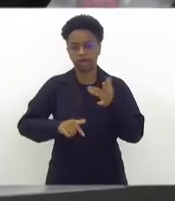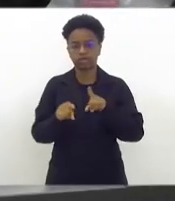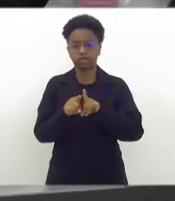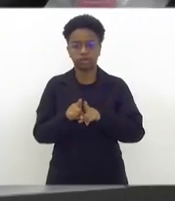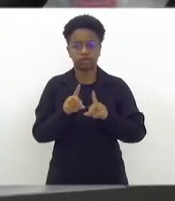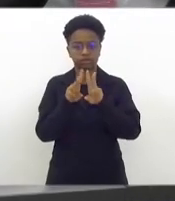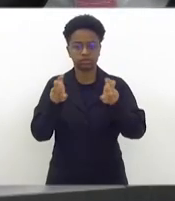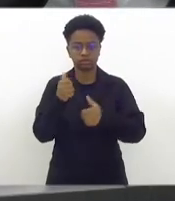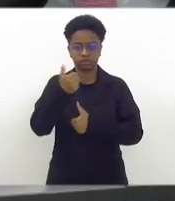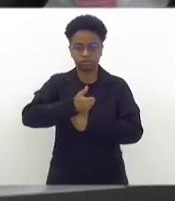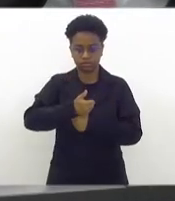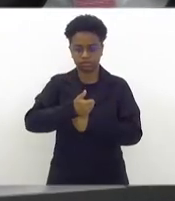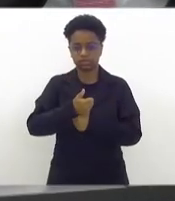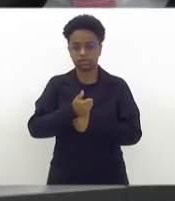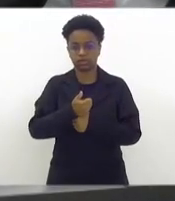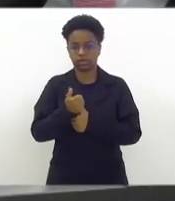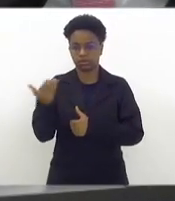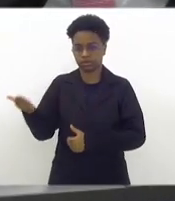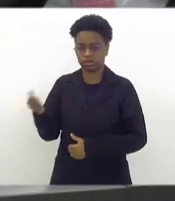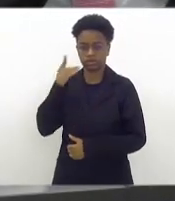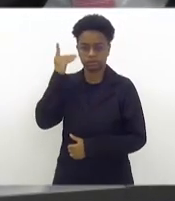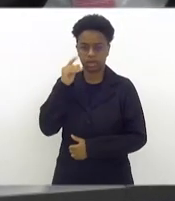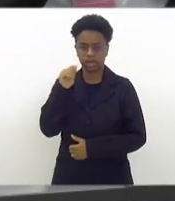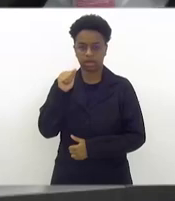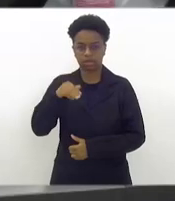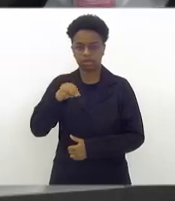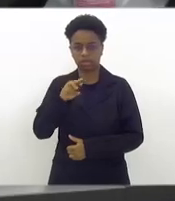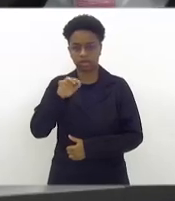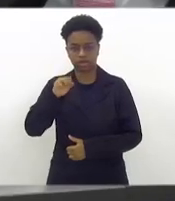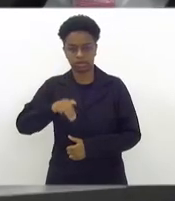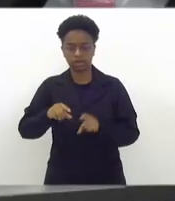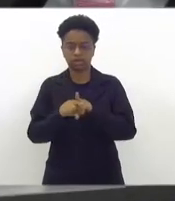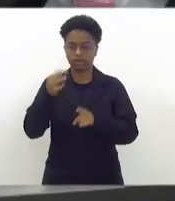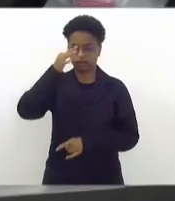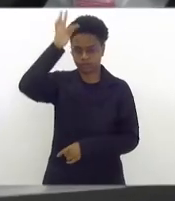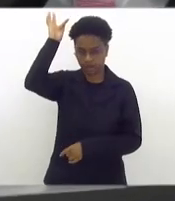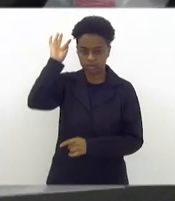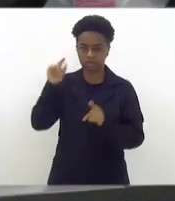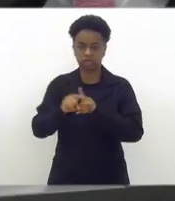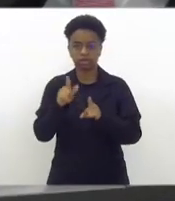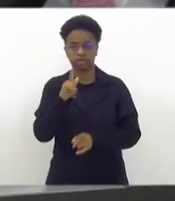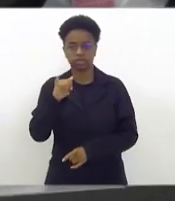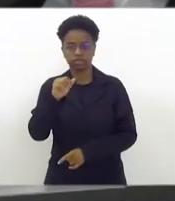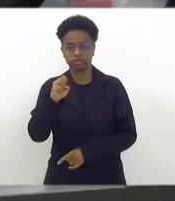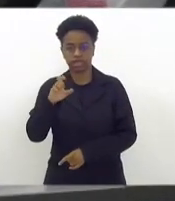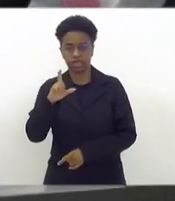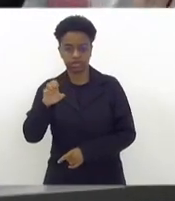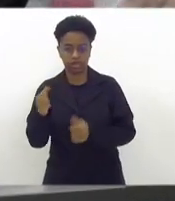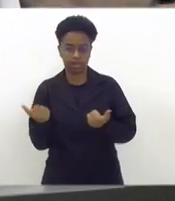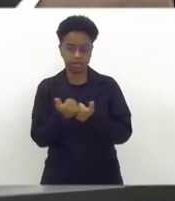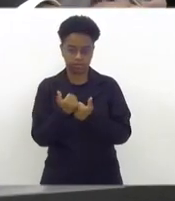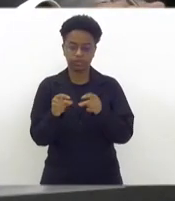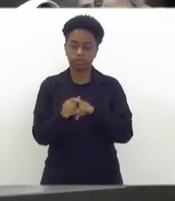substitutivo, inicialmente, do deputado Amorim, depois do deputado Fred Pacheco, com o apoio da Gisele, que é bióloga e conhecedora